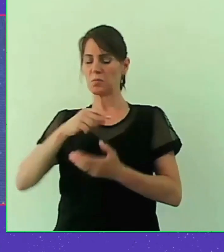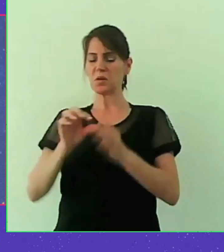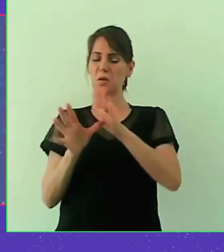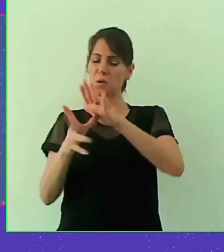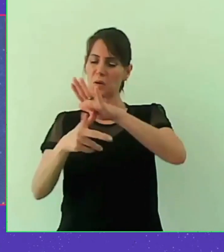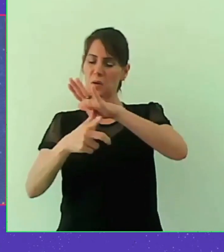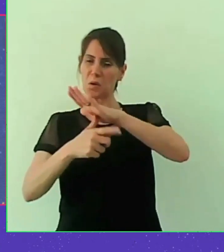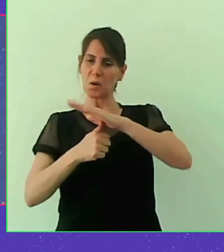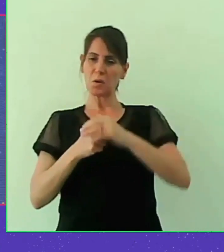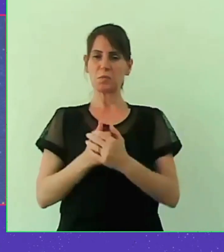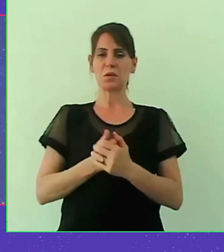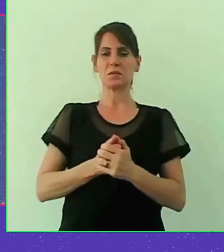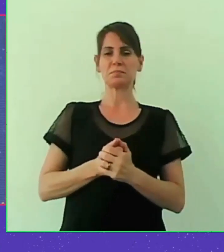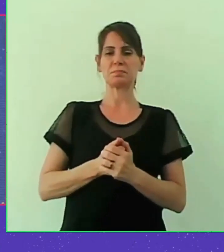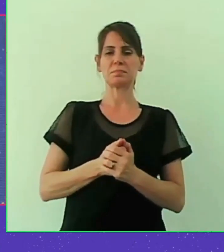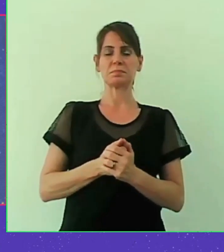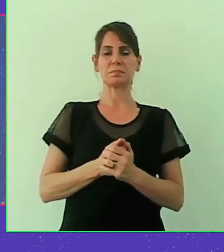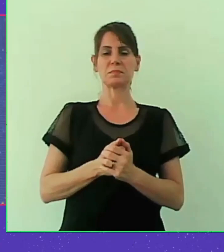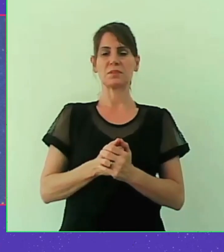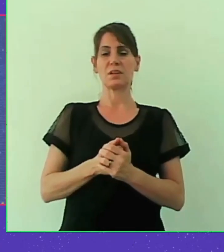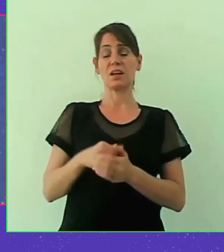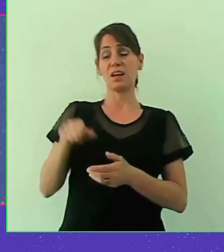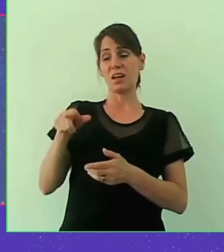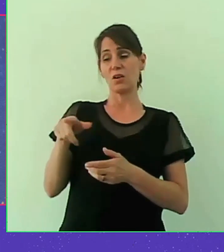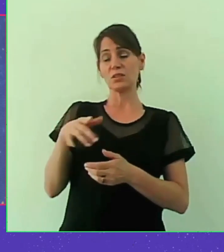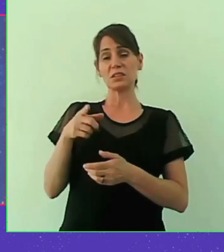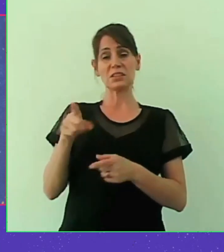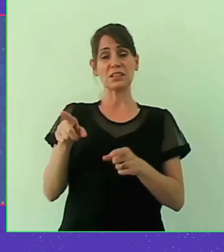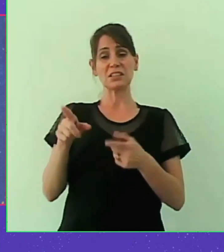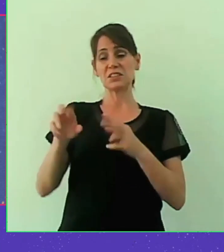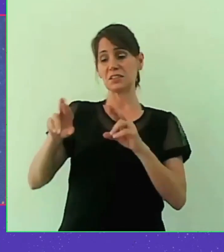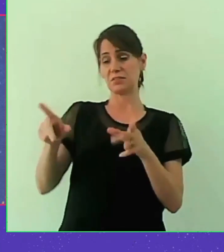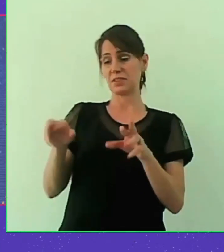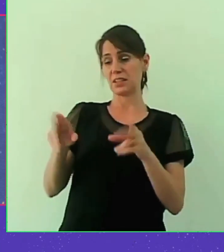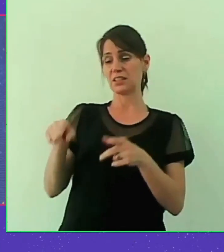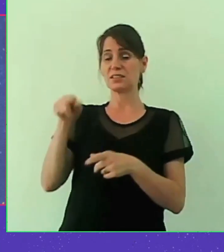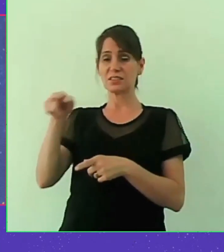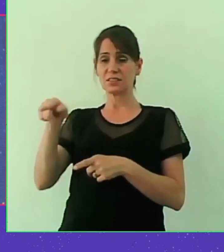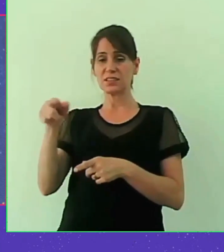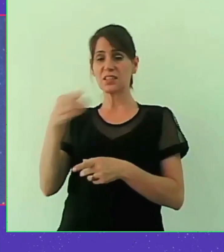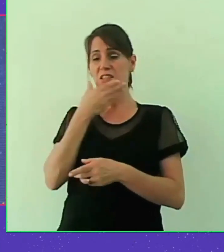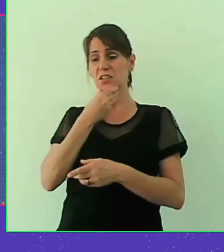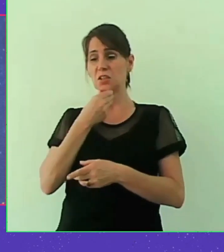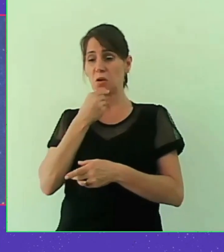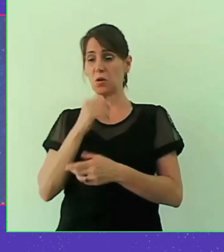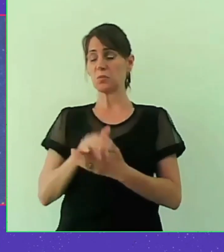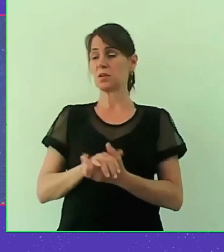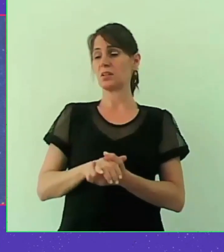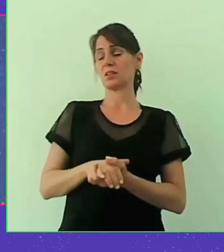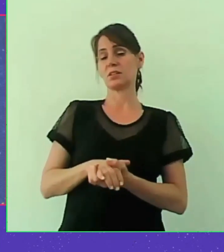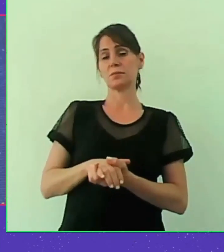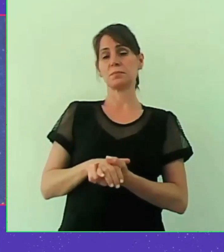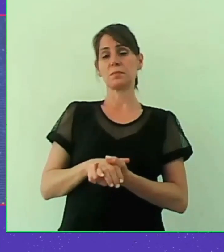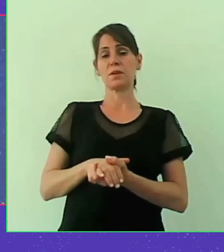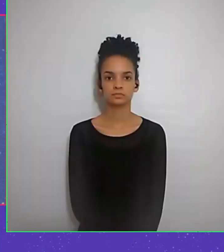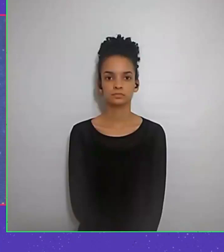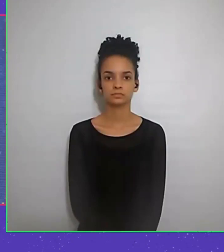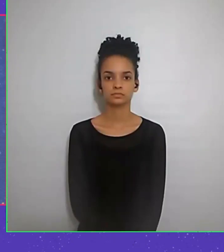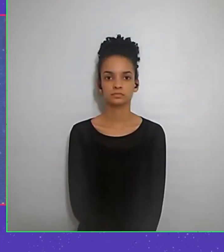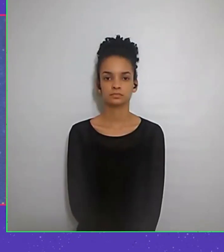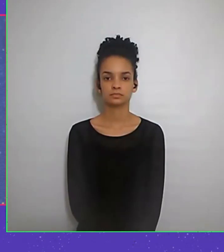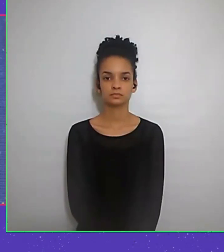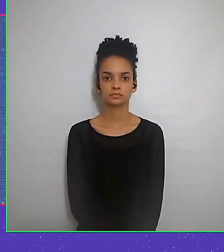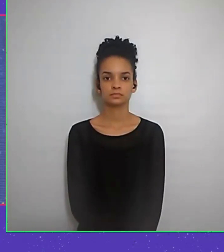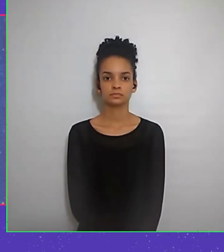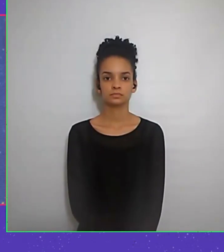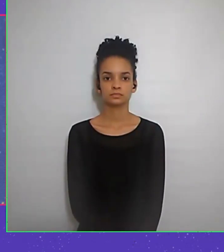adúlteros, nem ainda como este publicano. Jejuo 2 vezes por semana e dou o dízimo de tudo quanto